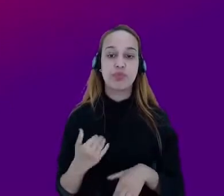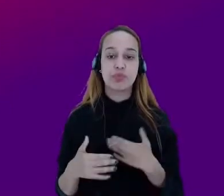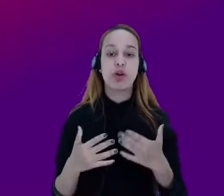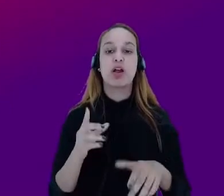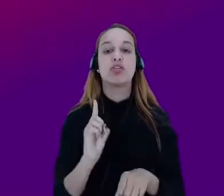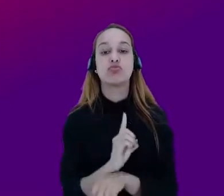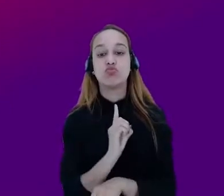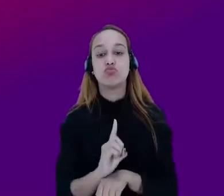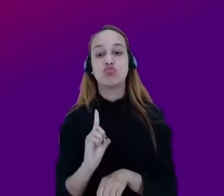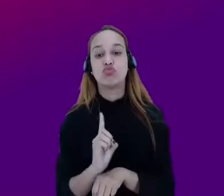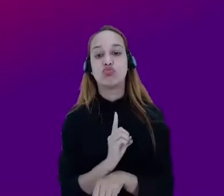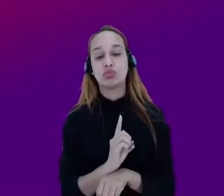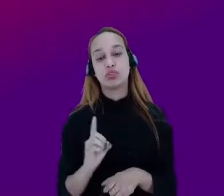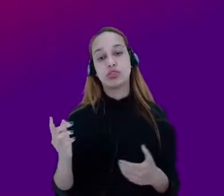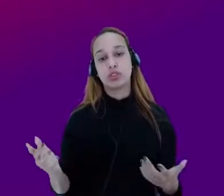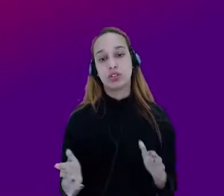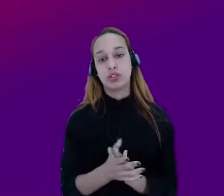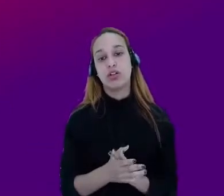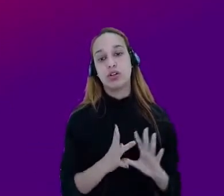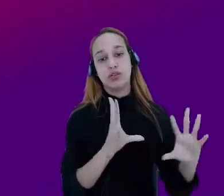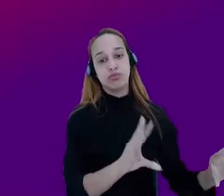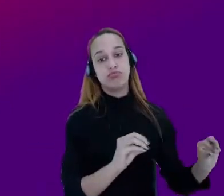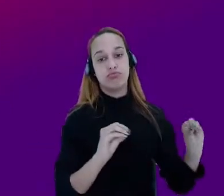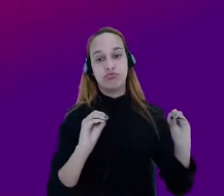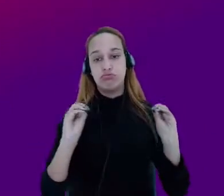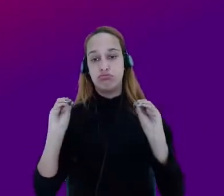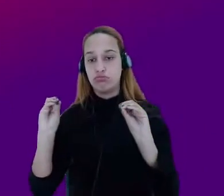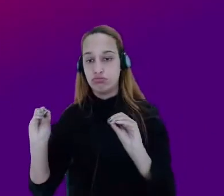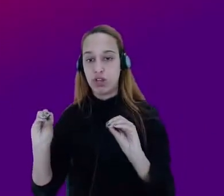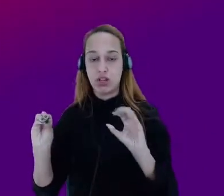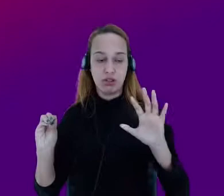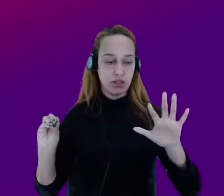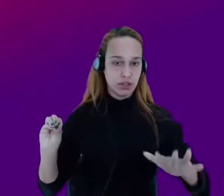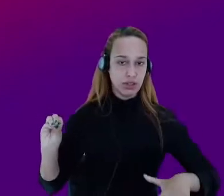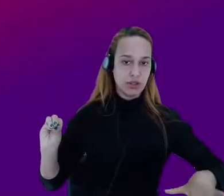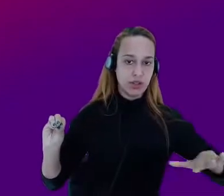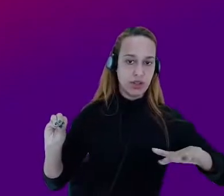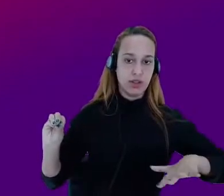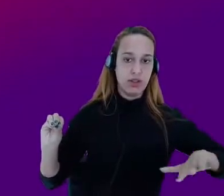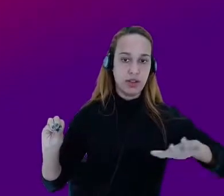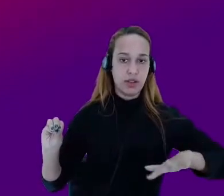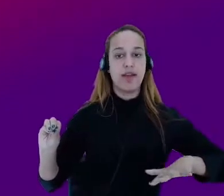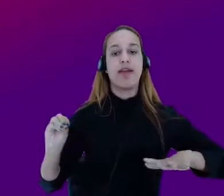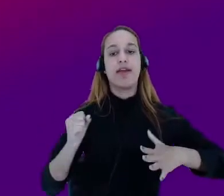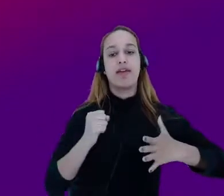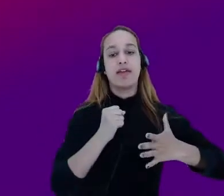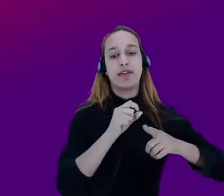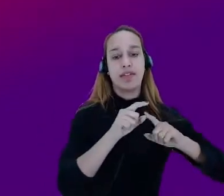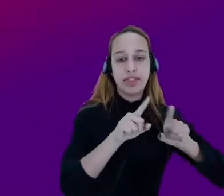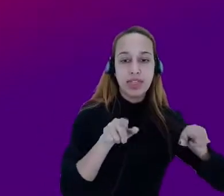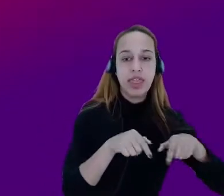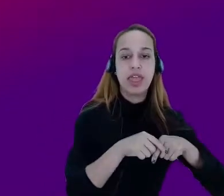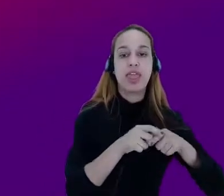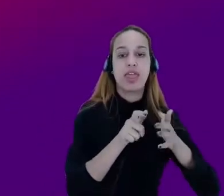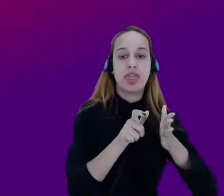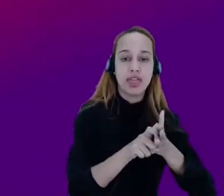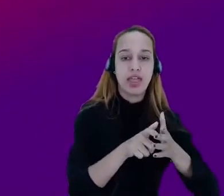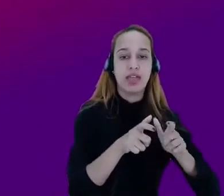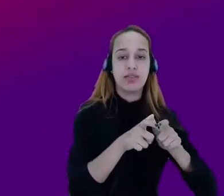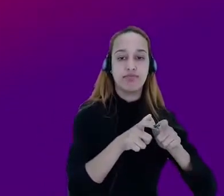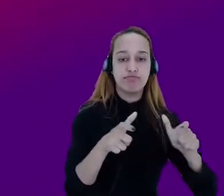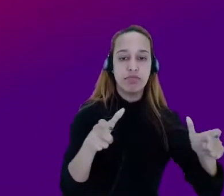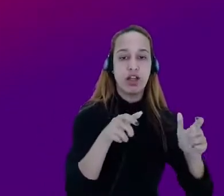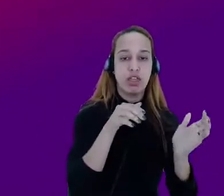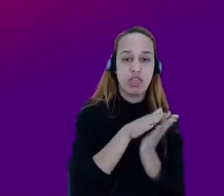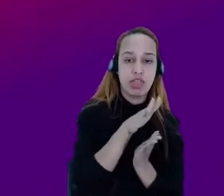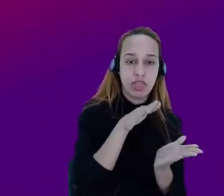você passa de uma situação totalmente carteirinha, aquela questão muito de apólice impressa,